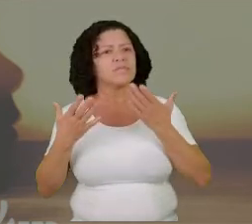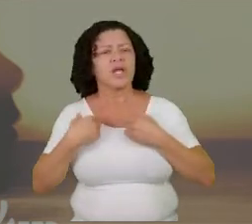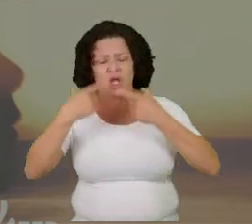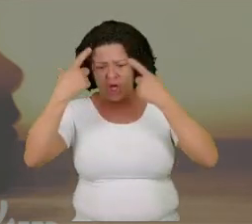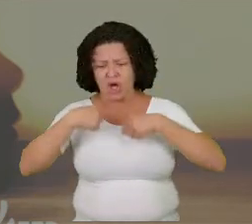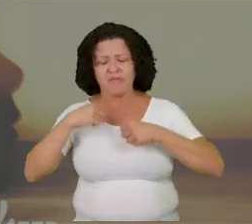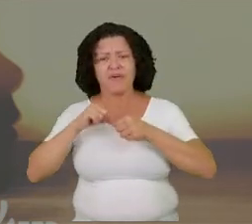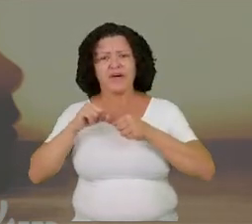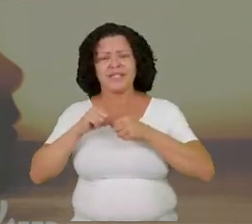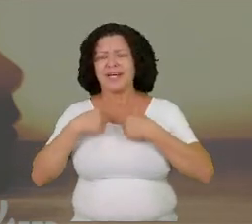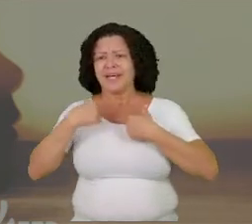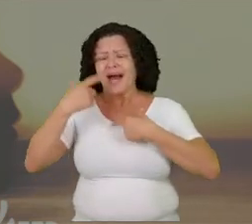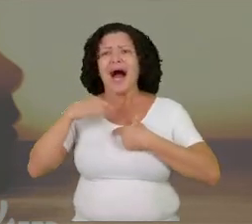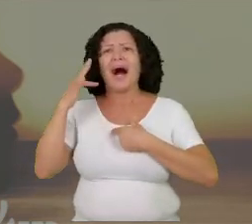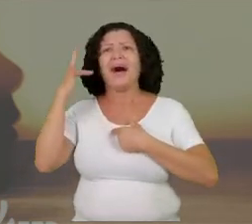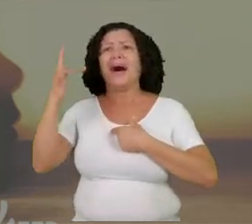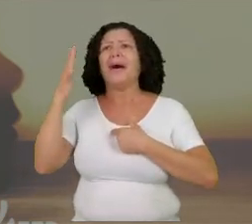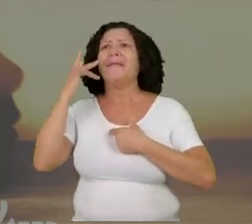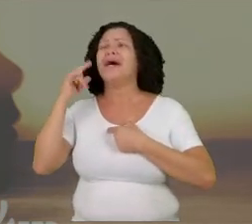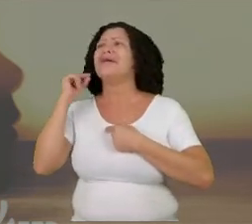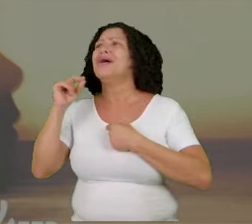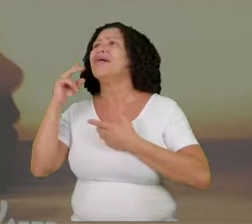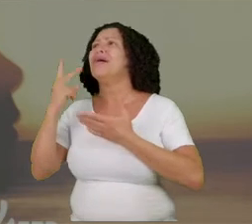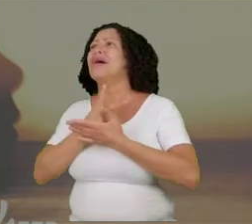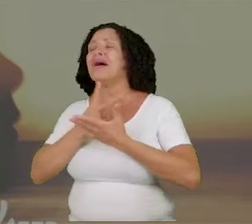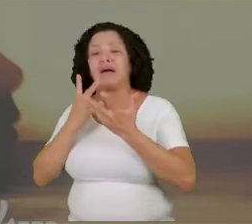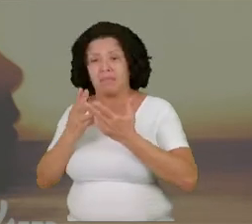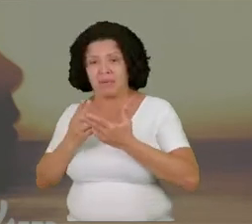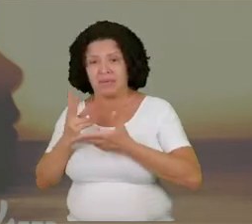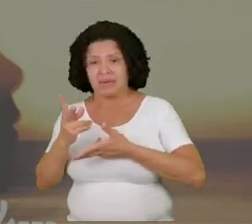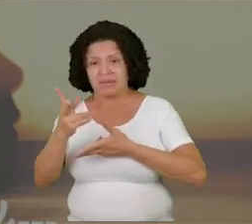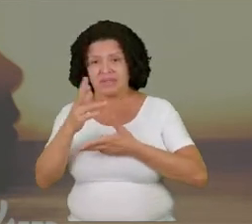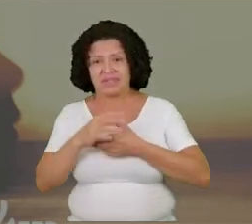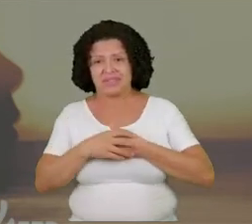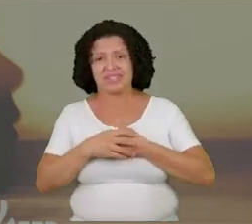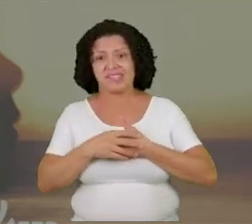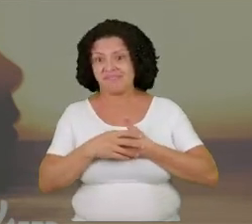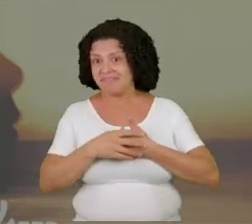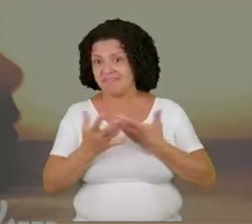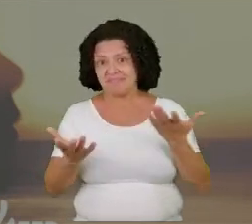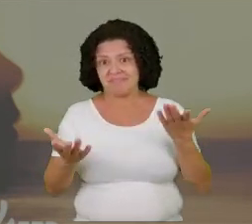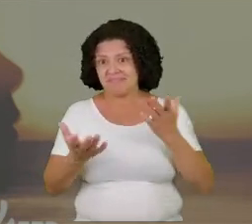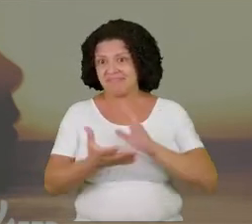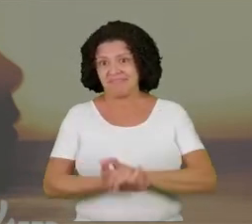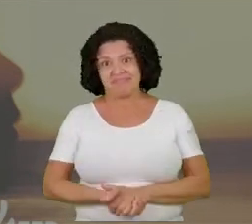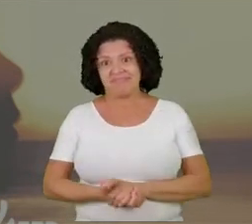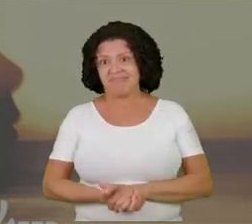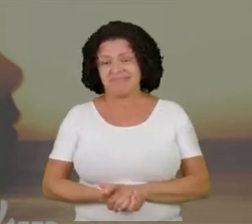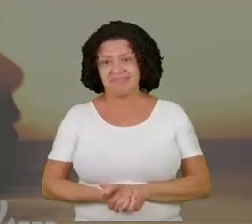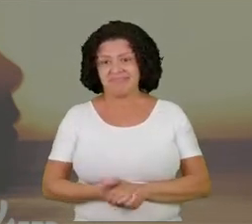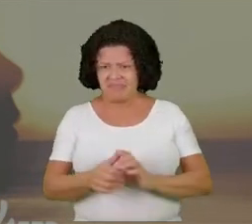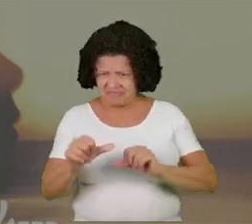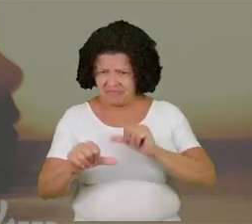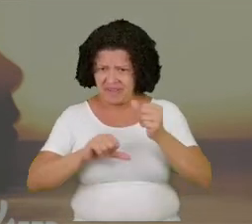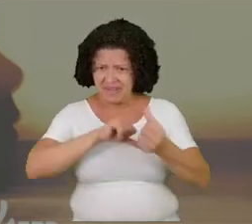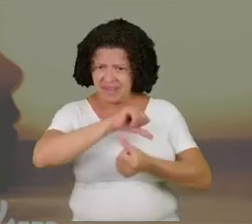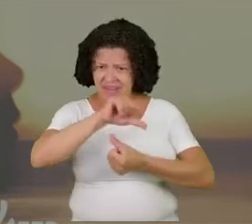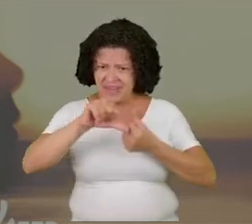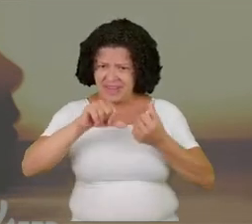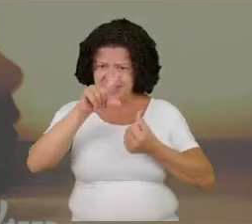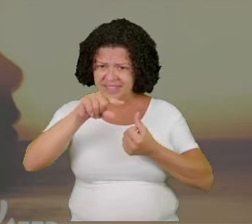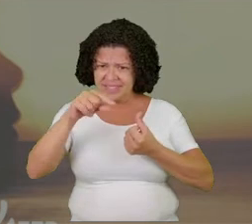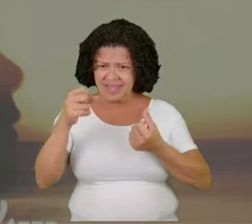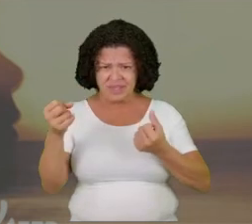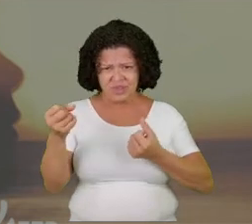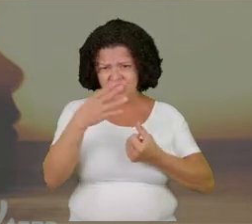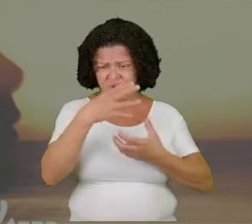que será de mim amanhã? Será a mesma coisa, né? Que alguma coisa vai mudar, eu terei